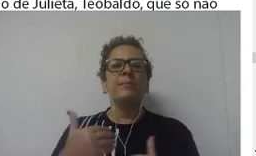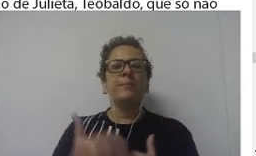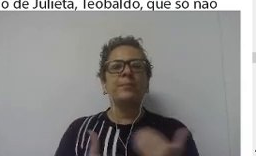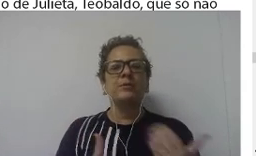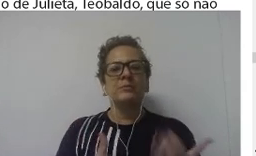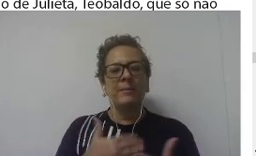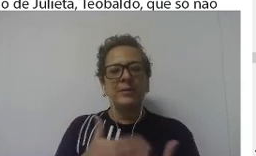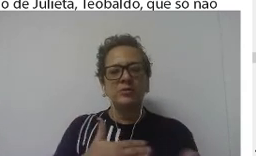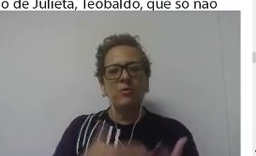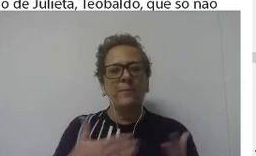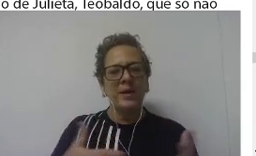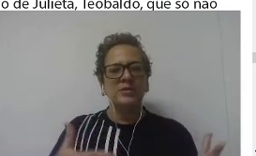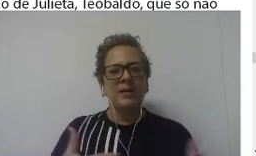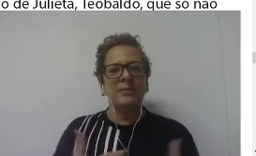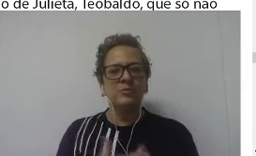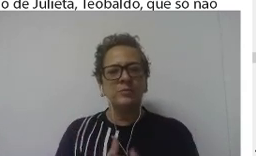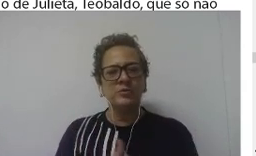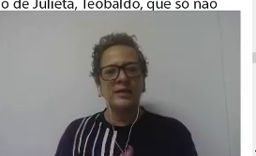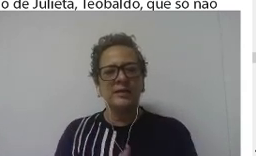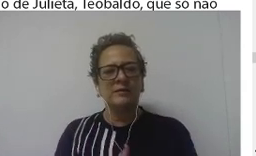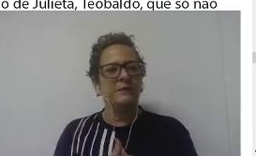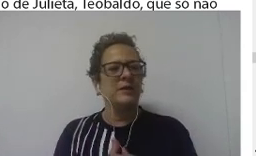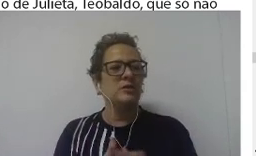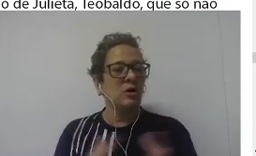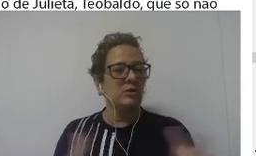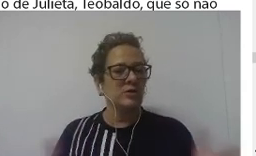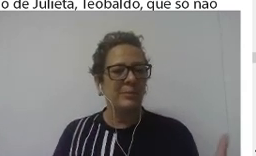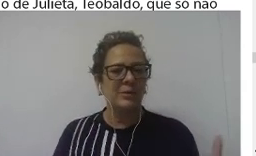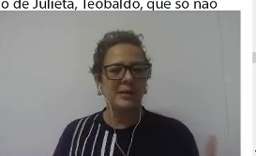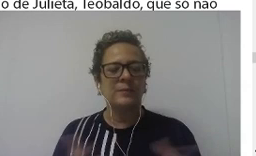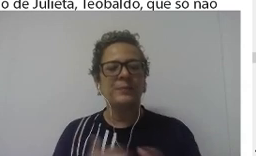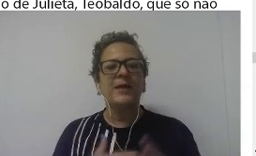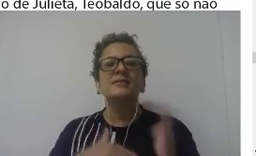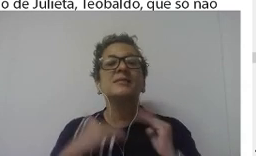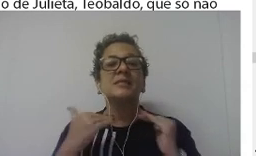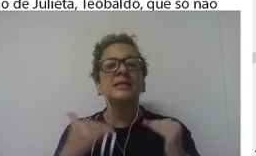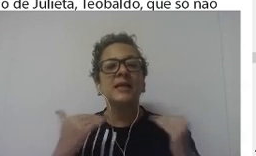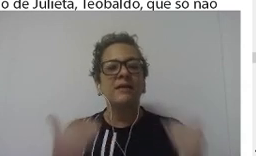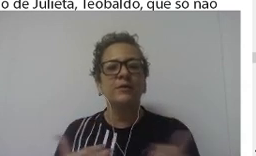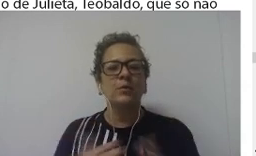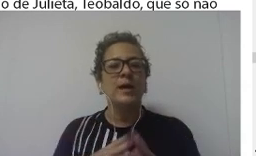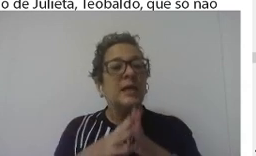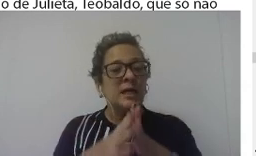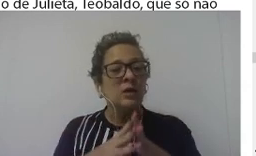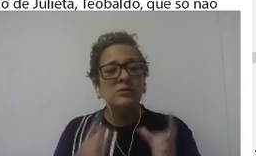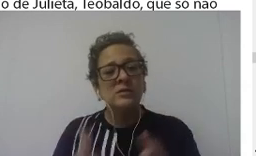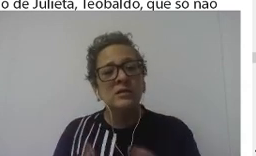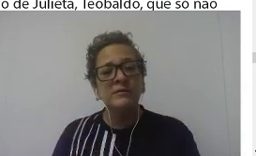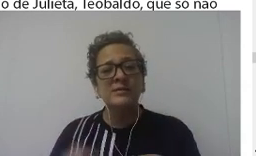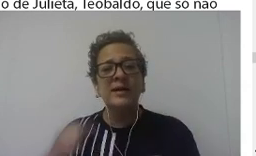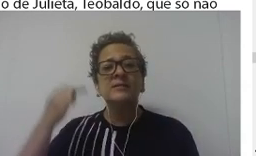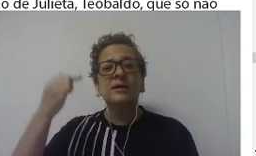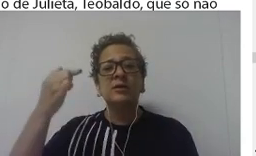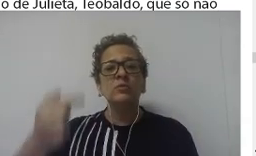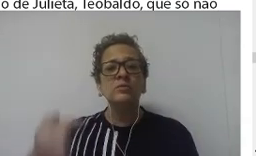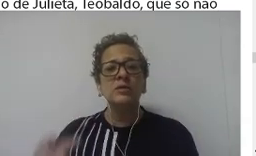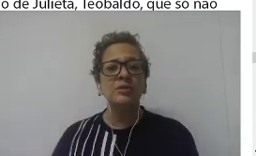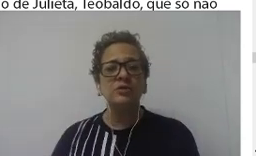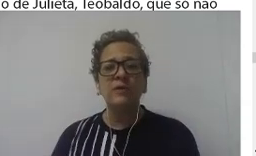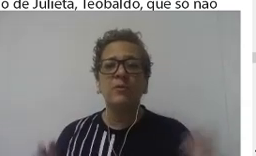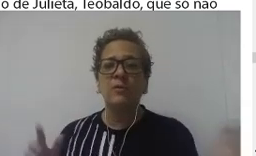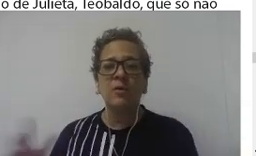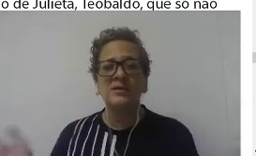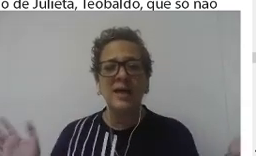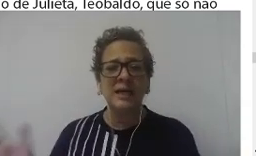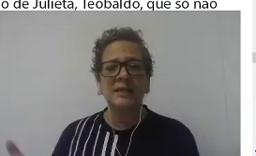Romeu se apaixonou perdidamente por Julieta, filha de Lord Capuleto, assim que a viu, inclusive esquecendo o seu